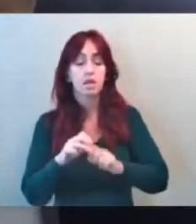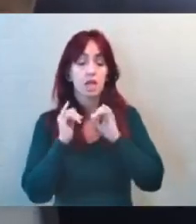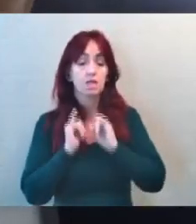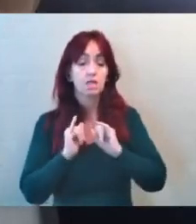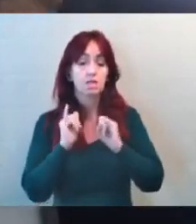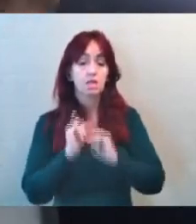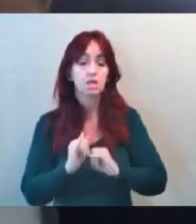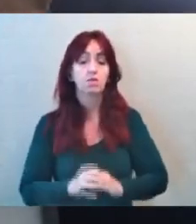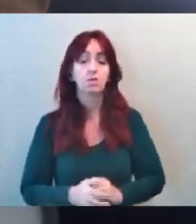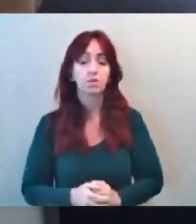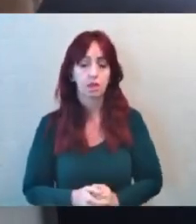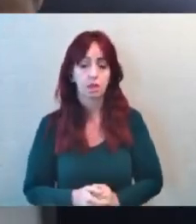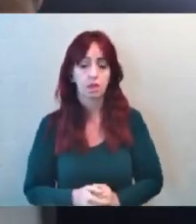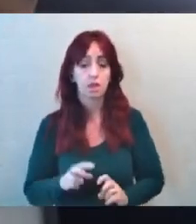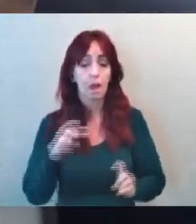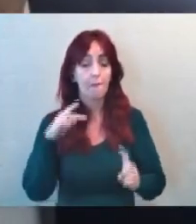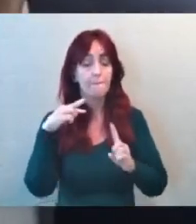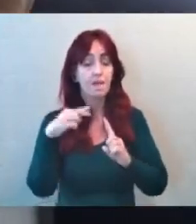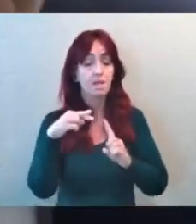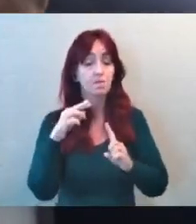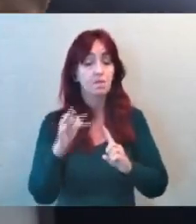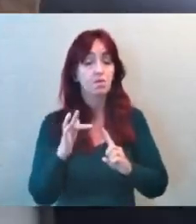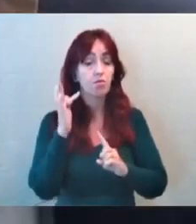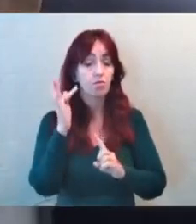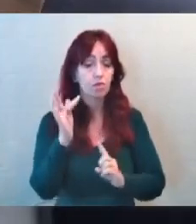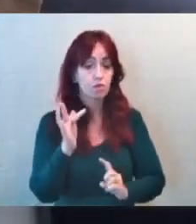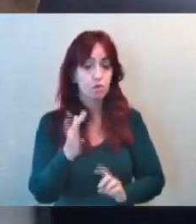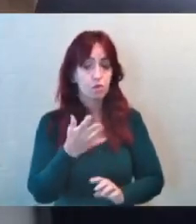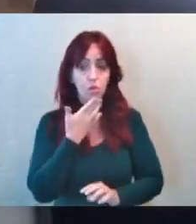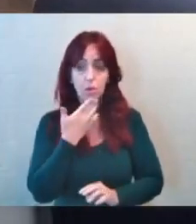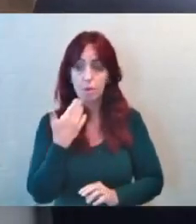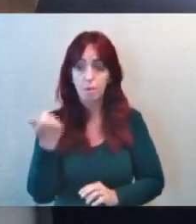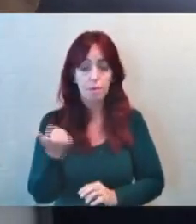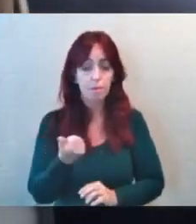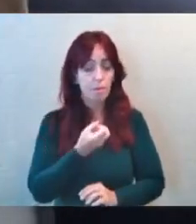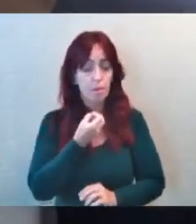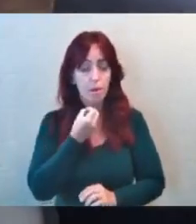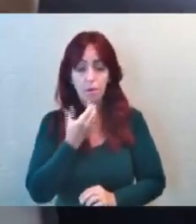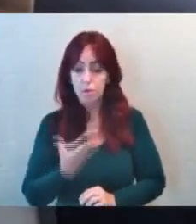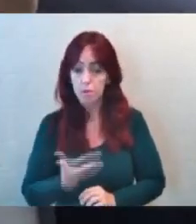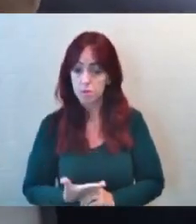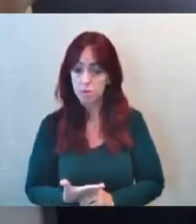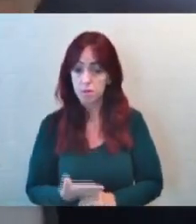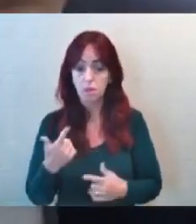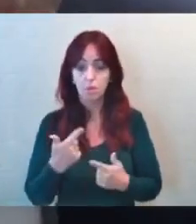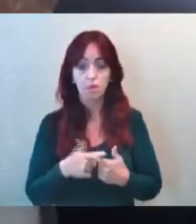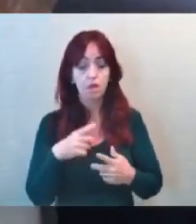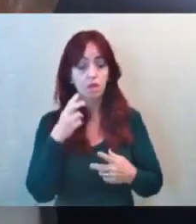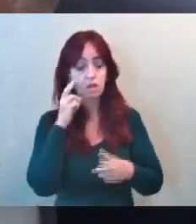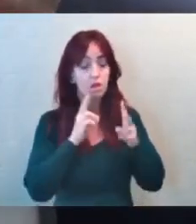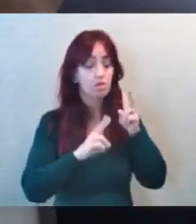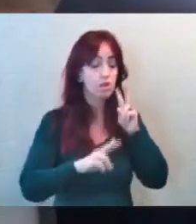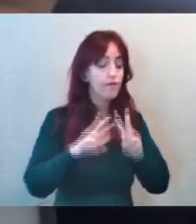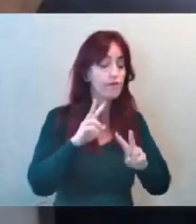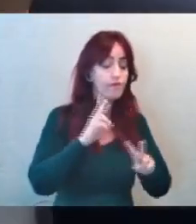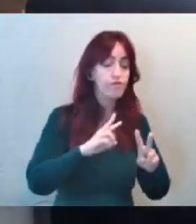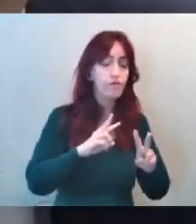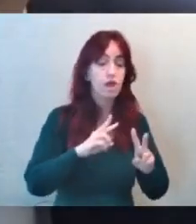que a perspectiva futura é muito boa. Se a gente olhar ao nosso